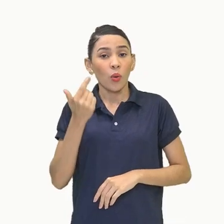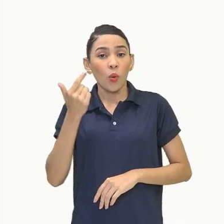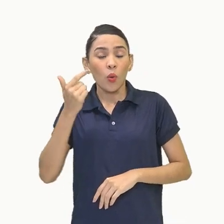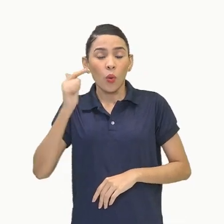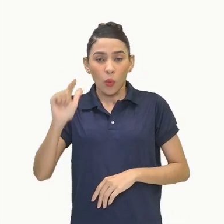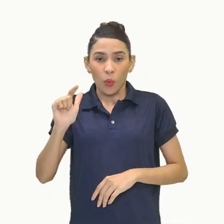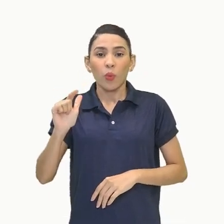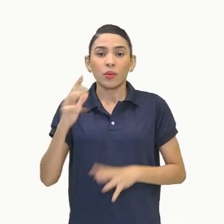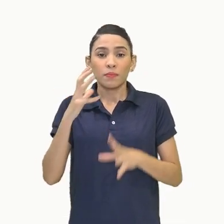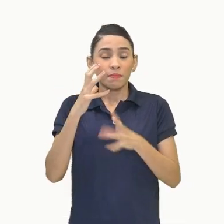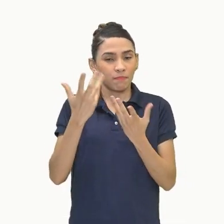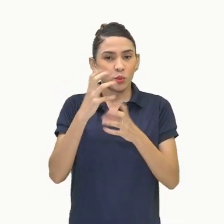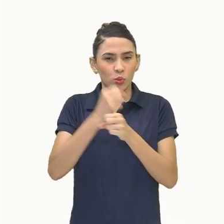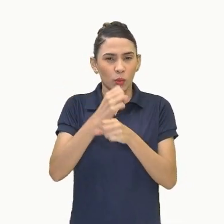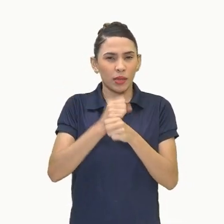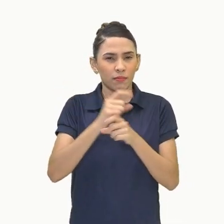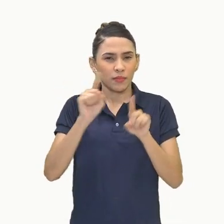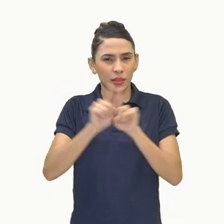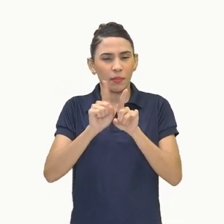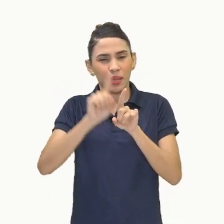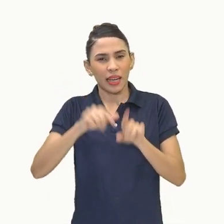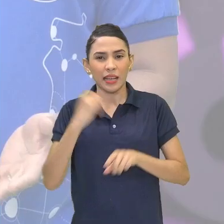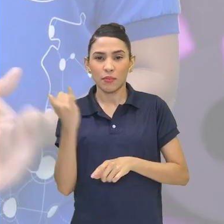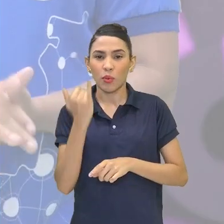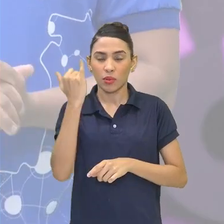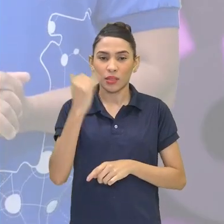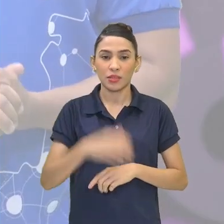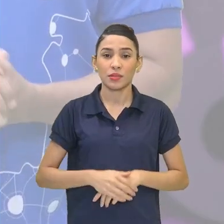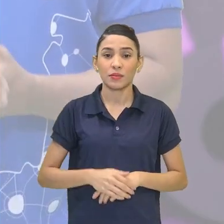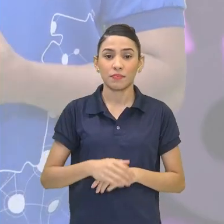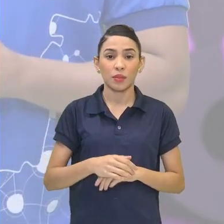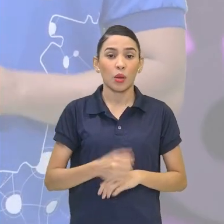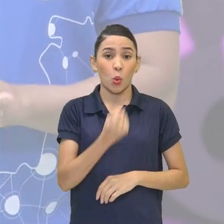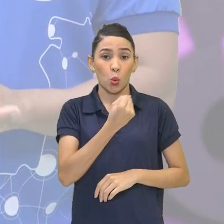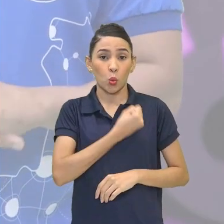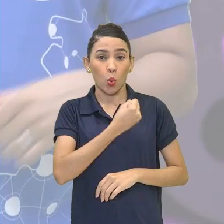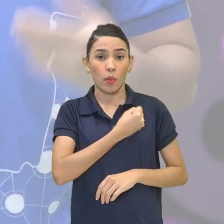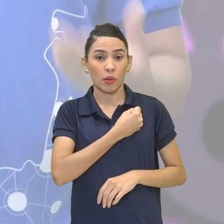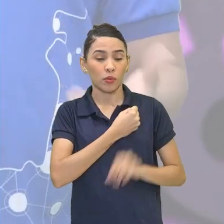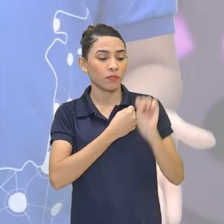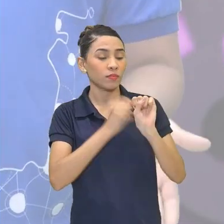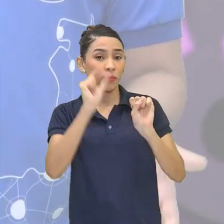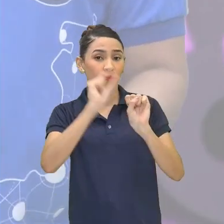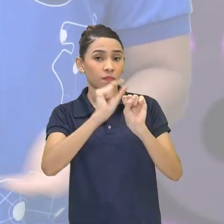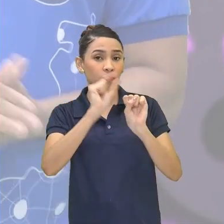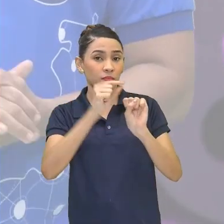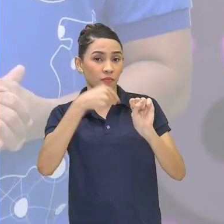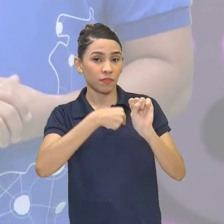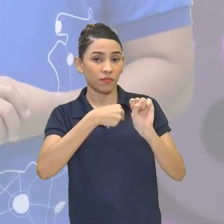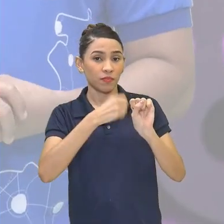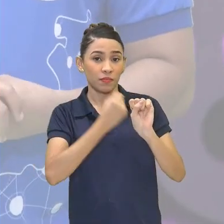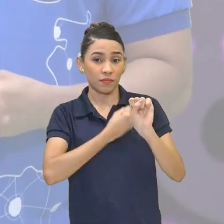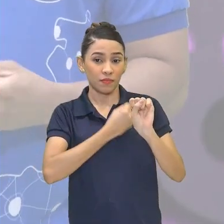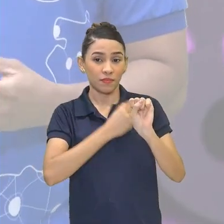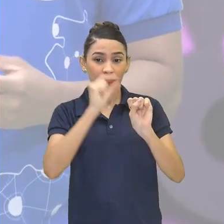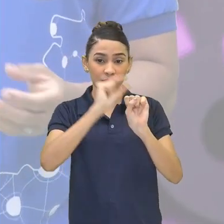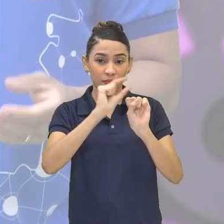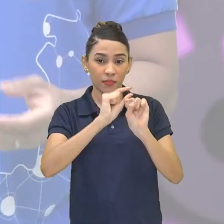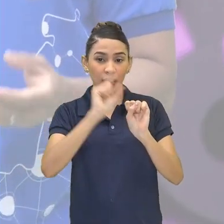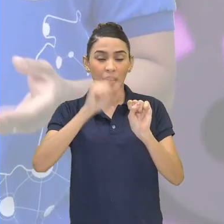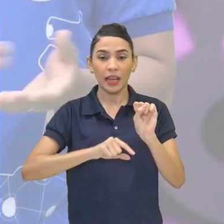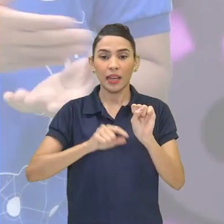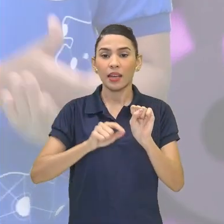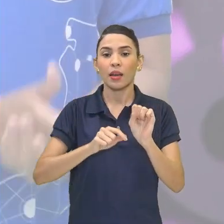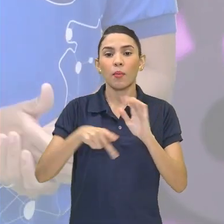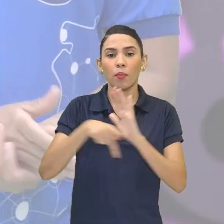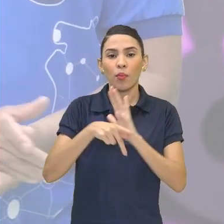operação muito importante, que é a potenciação. A potenciação, a potência, né, é o resultado da